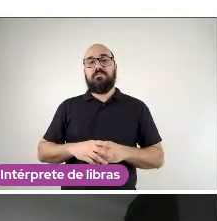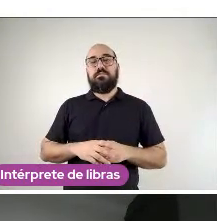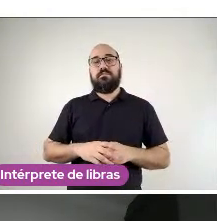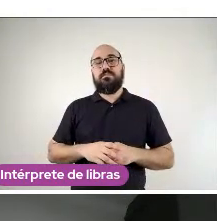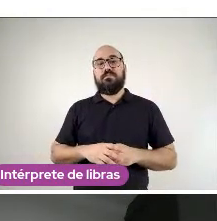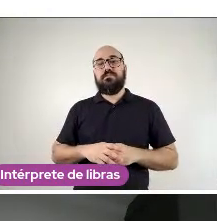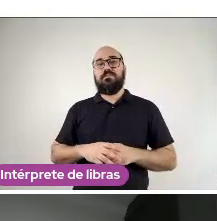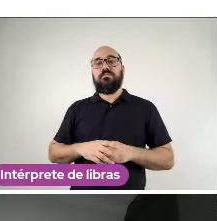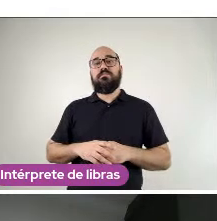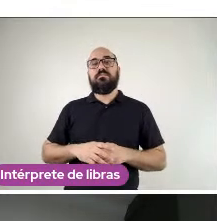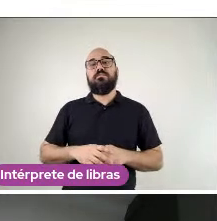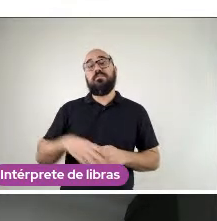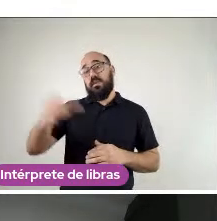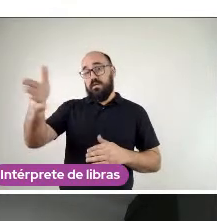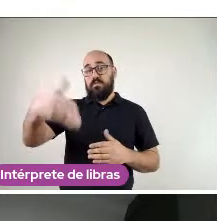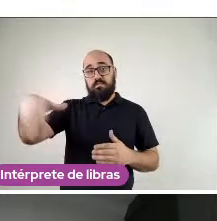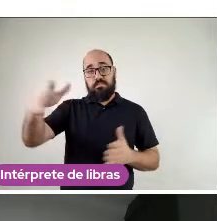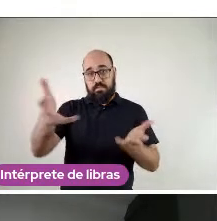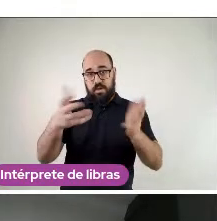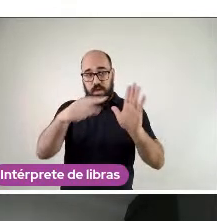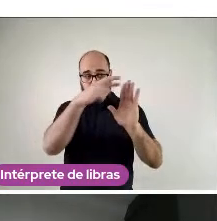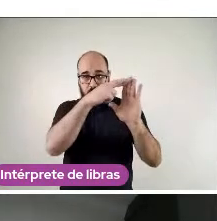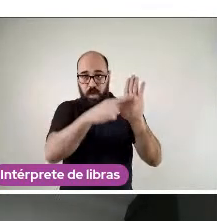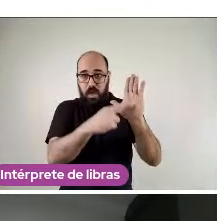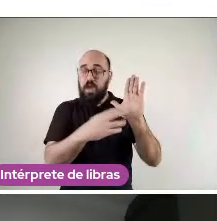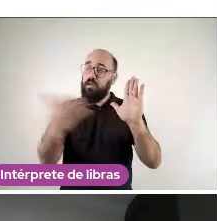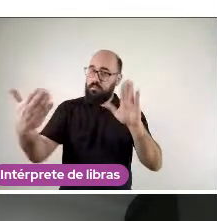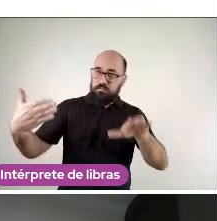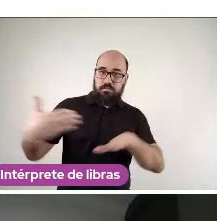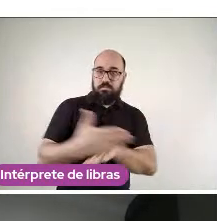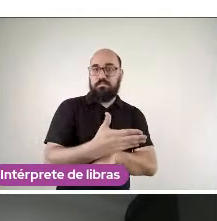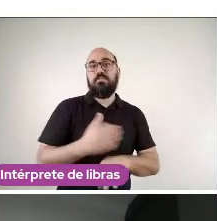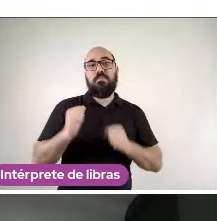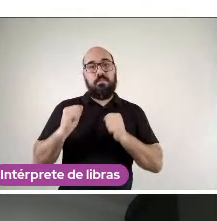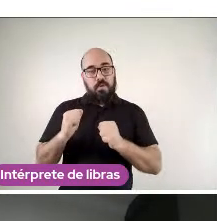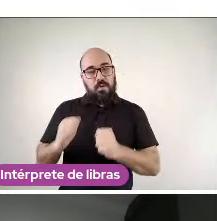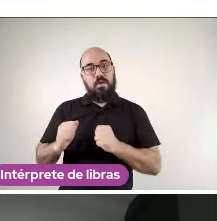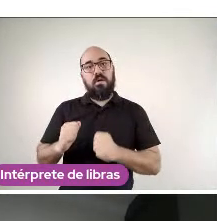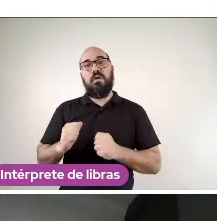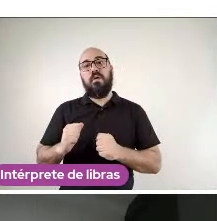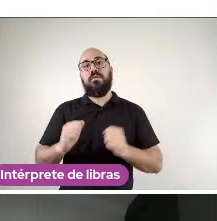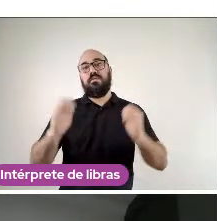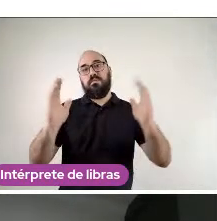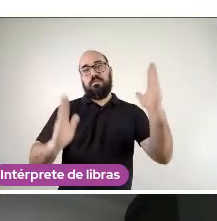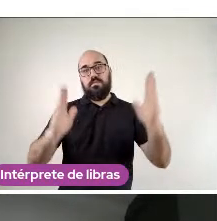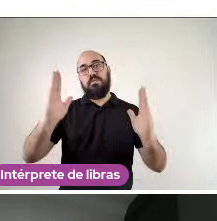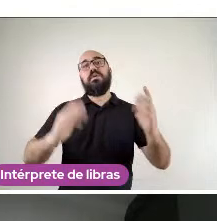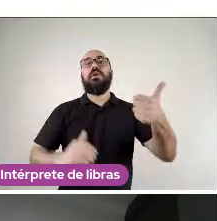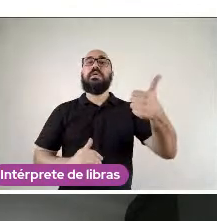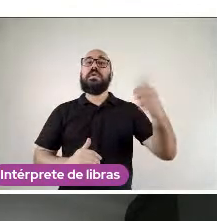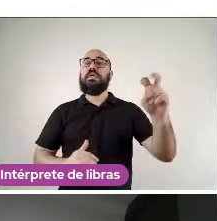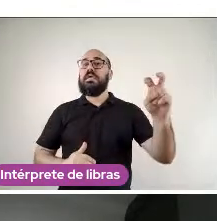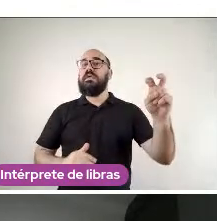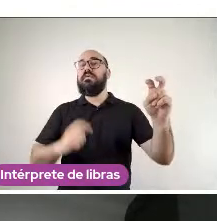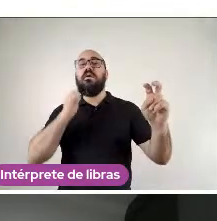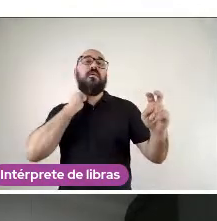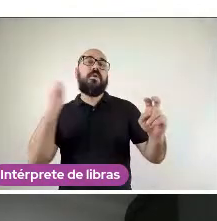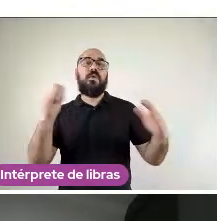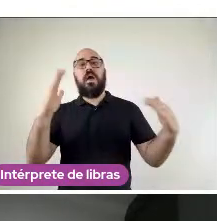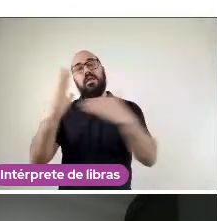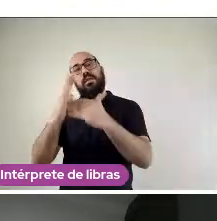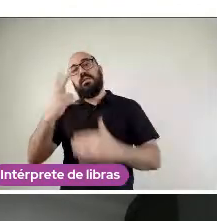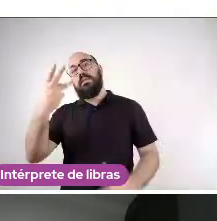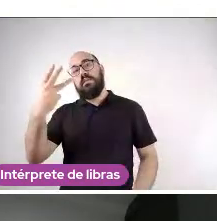a submissão, né, de ações para serem endossadas no período de 15 de abril até 30 de agosto de